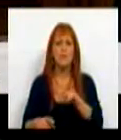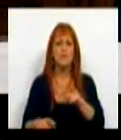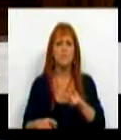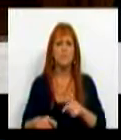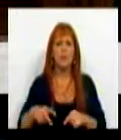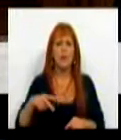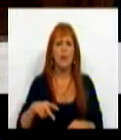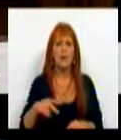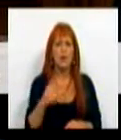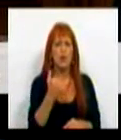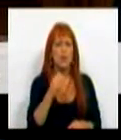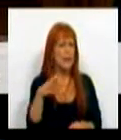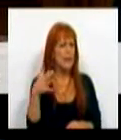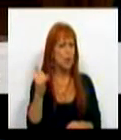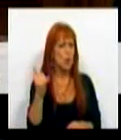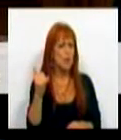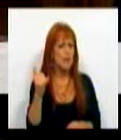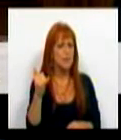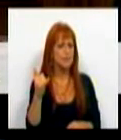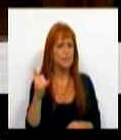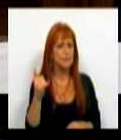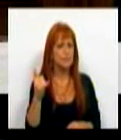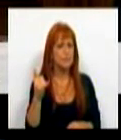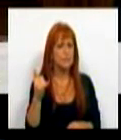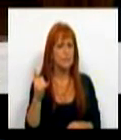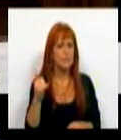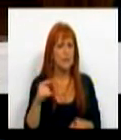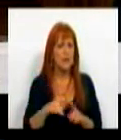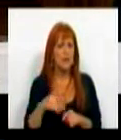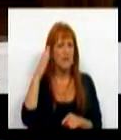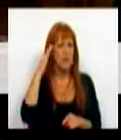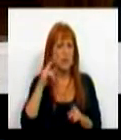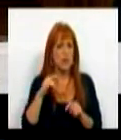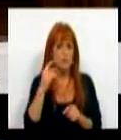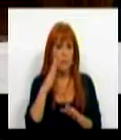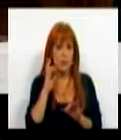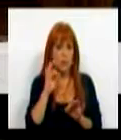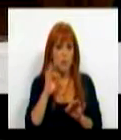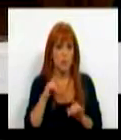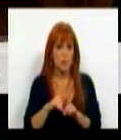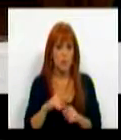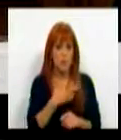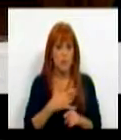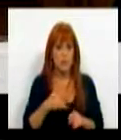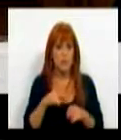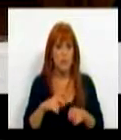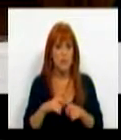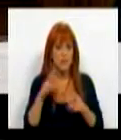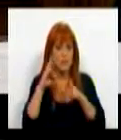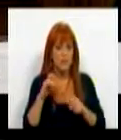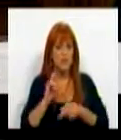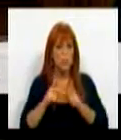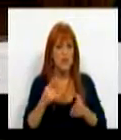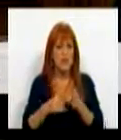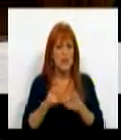Em 2012, e sob uma estimativa prudente e conservadora, são apuradas as